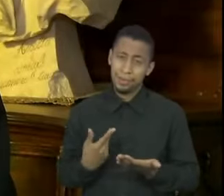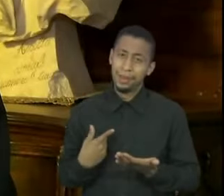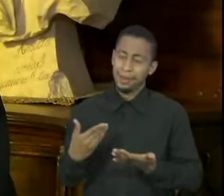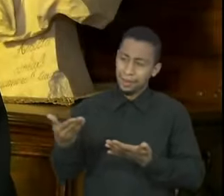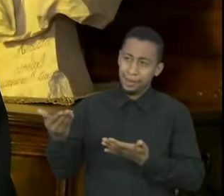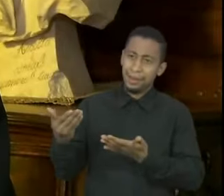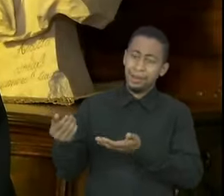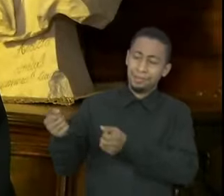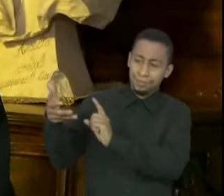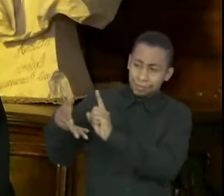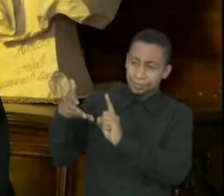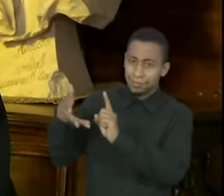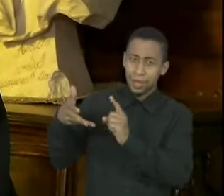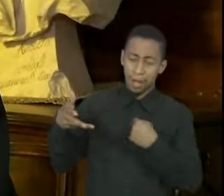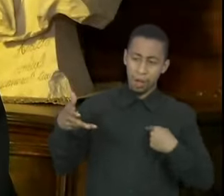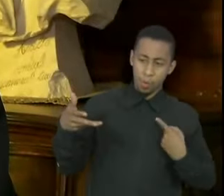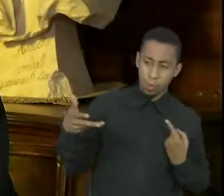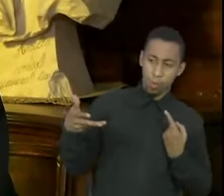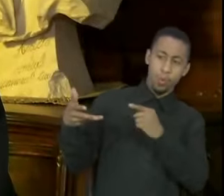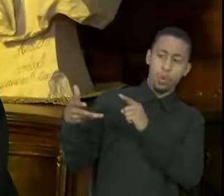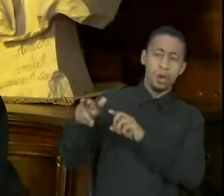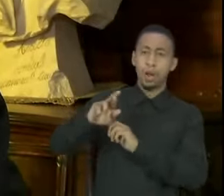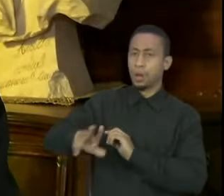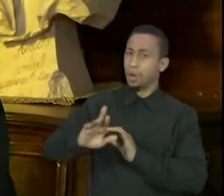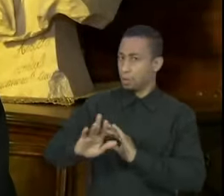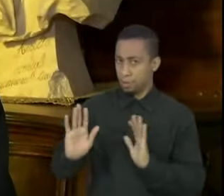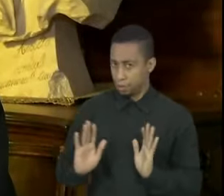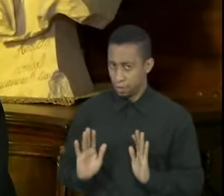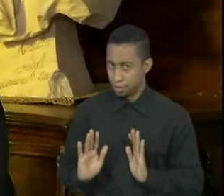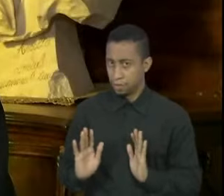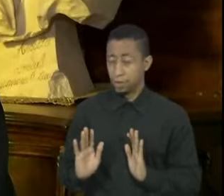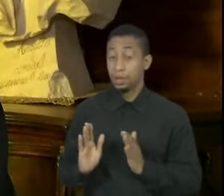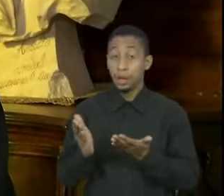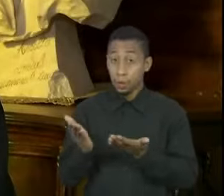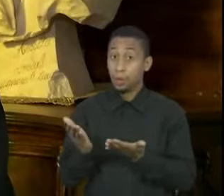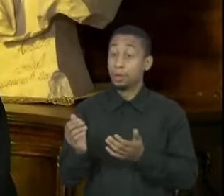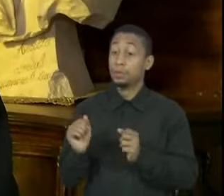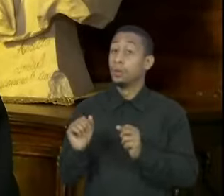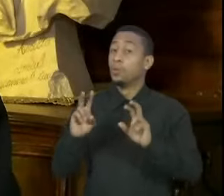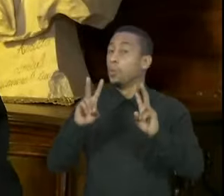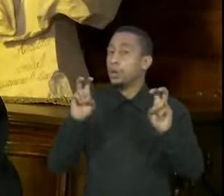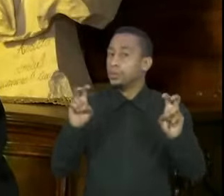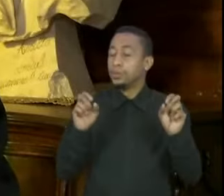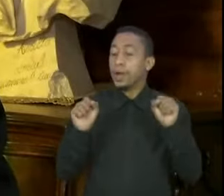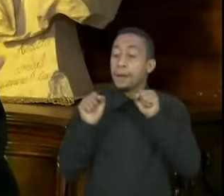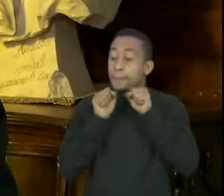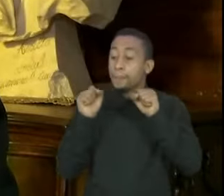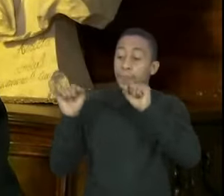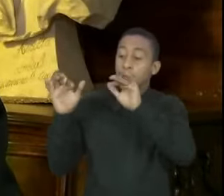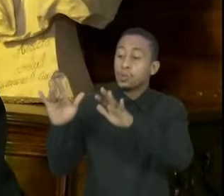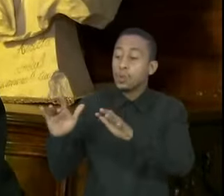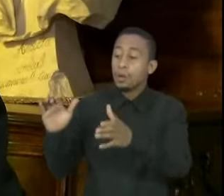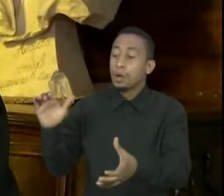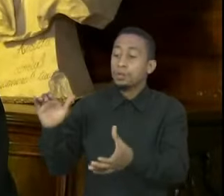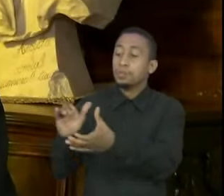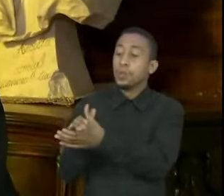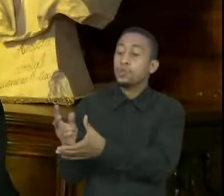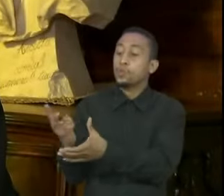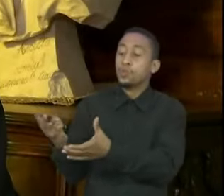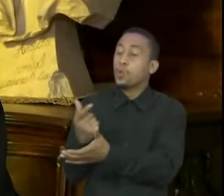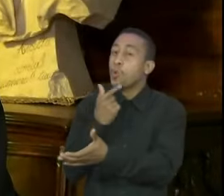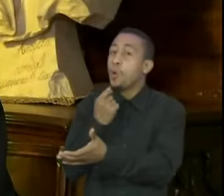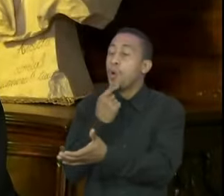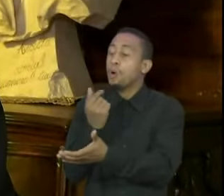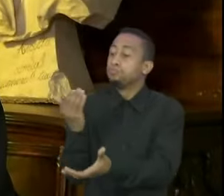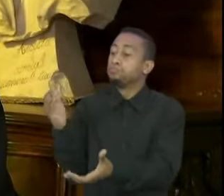entre o que o papa disse e agora a negativa de abençoar o casamento entre aspas